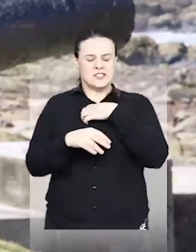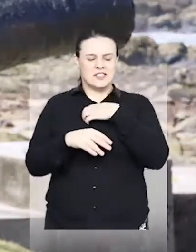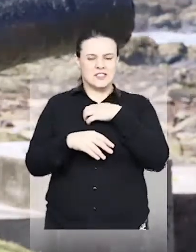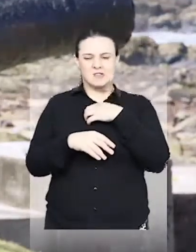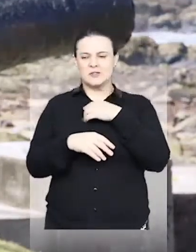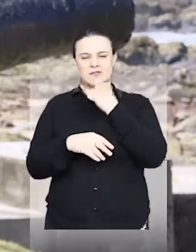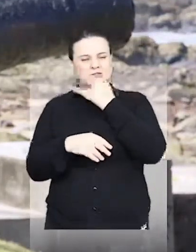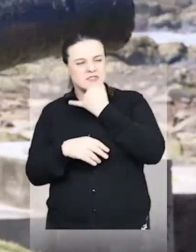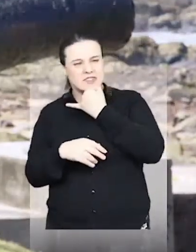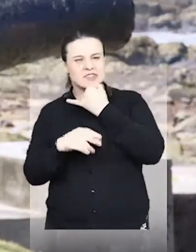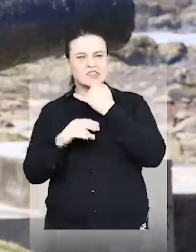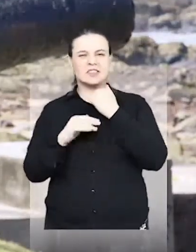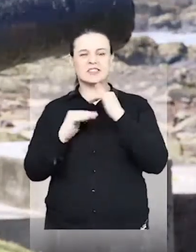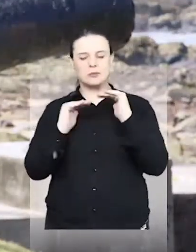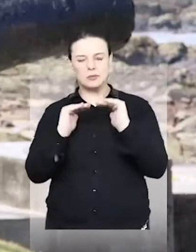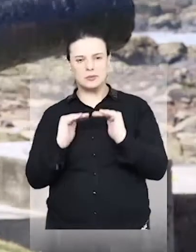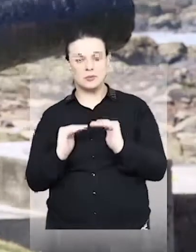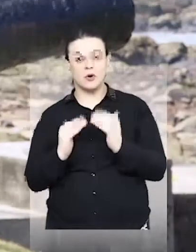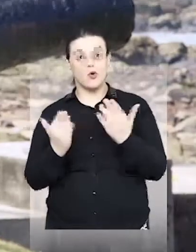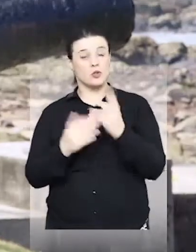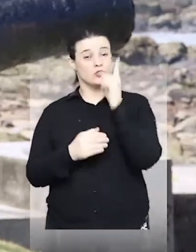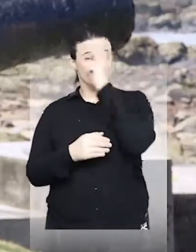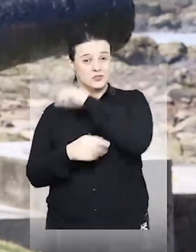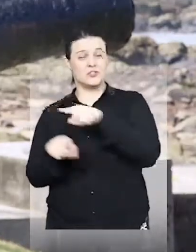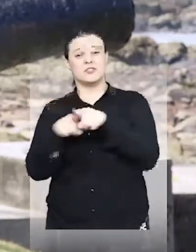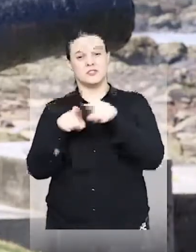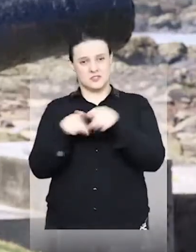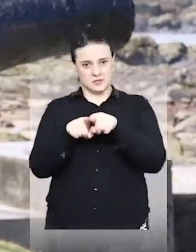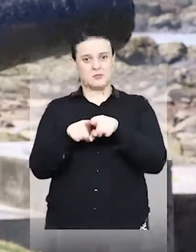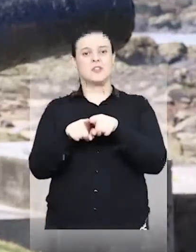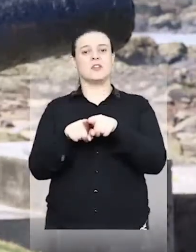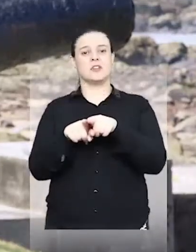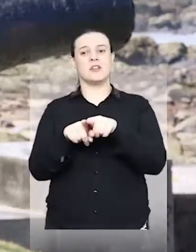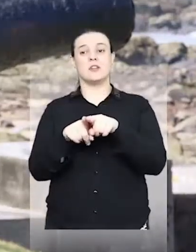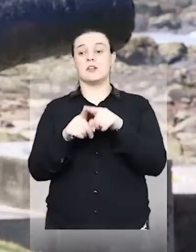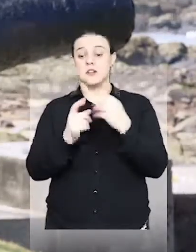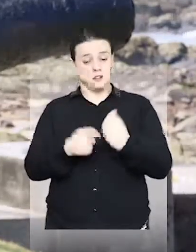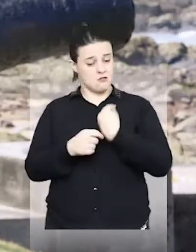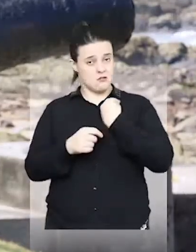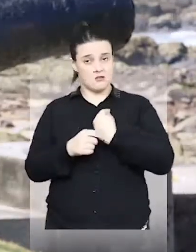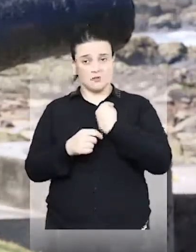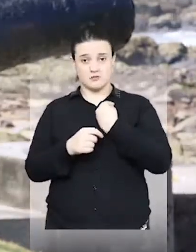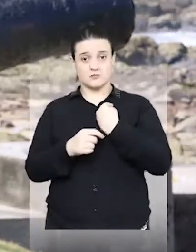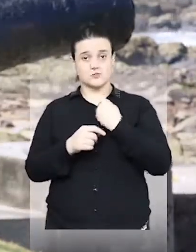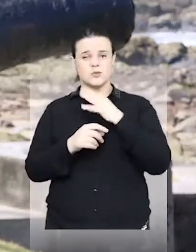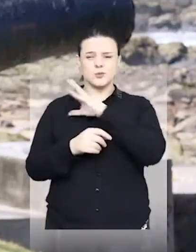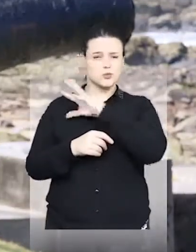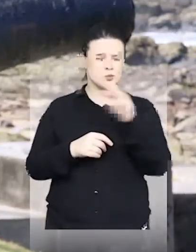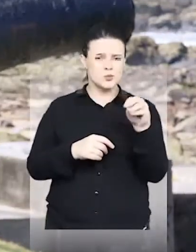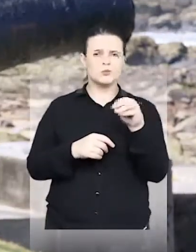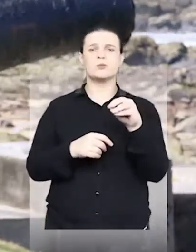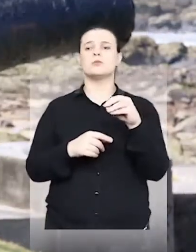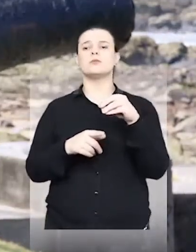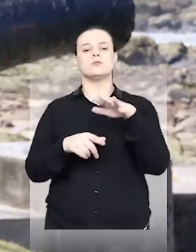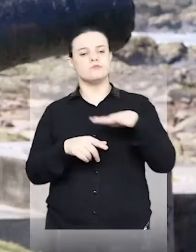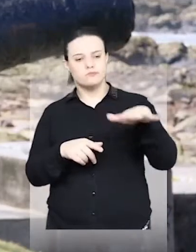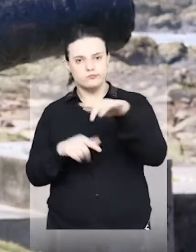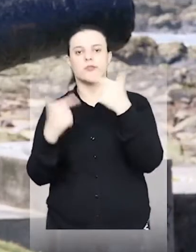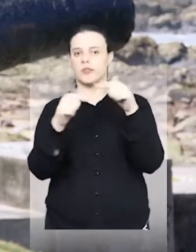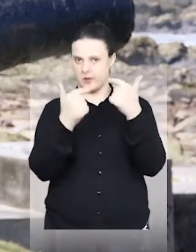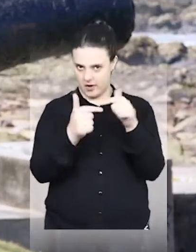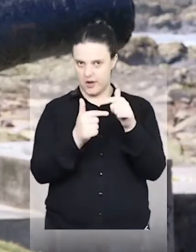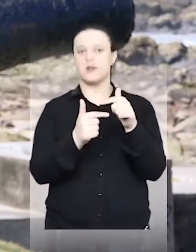autoestima. Então eu acho que a dificuldade hoje é essa. E também na vida, né, como um todo, no mercado